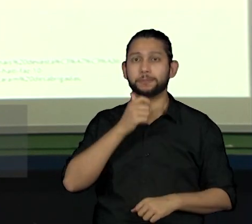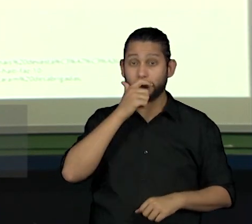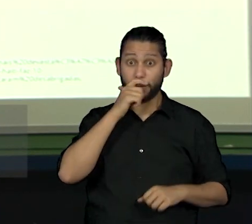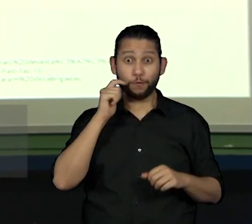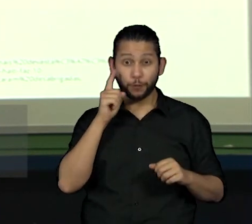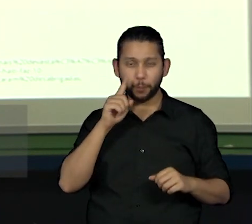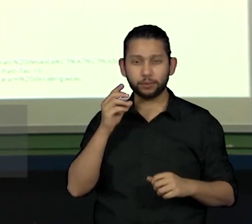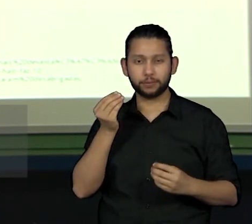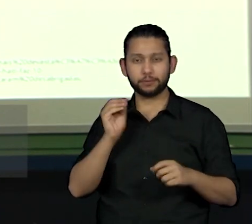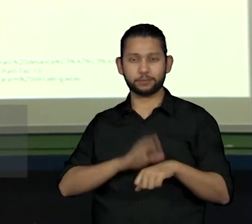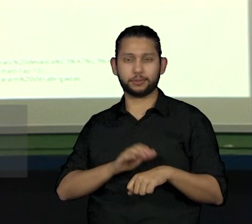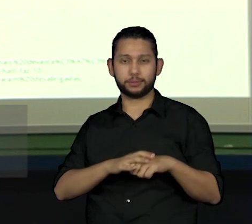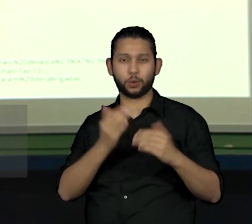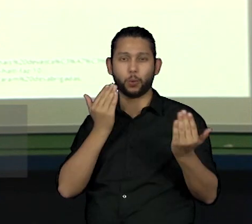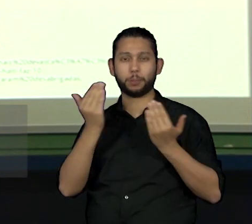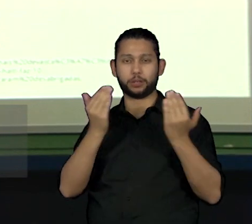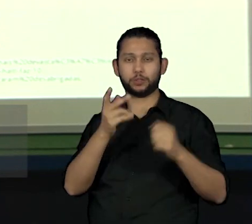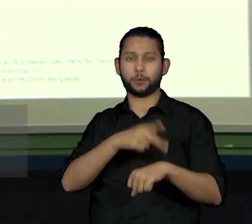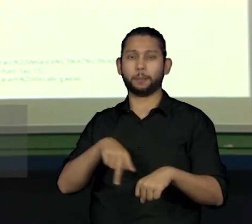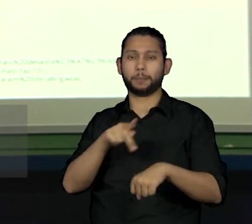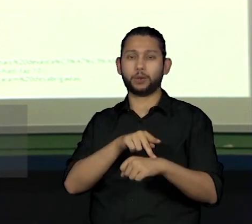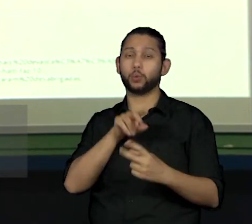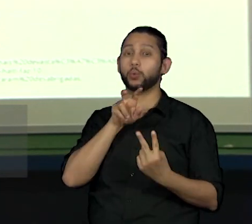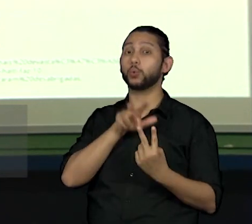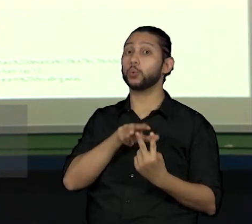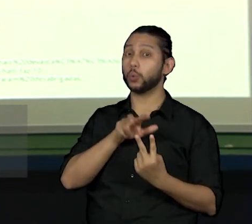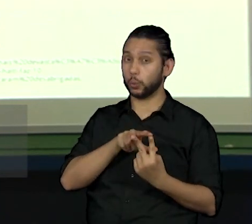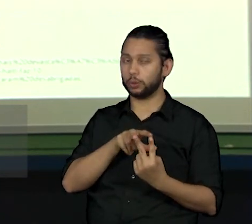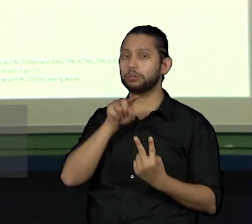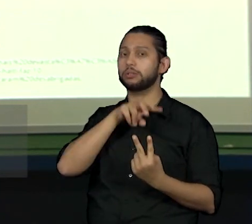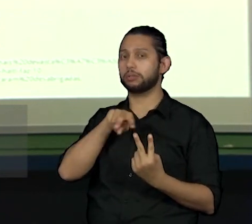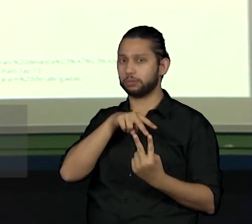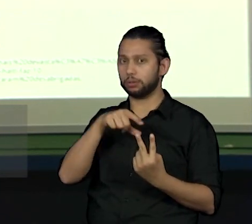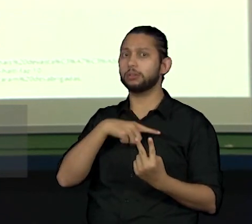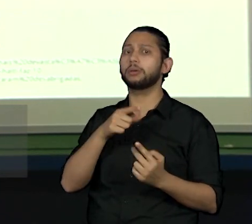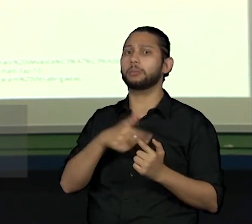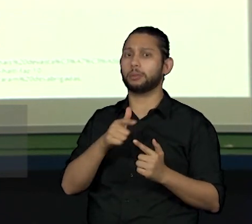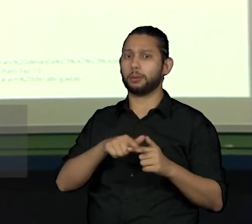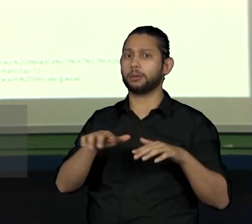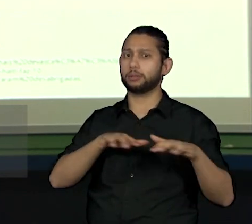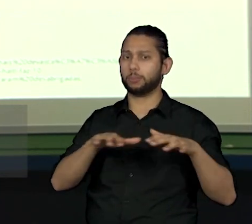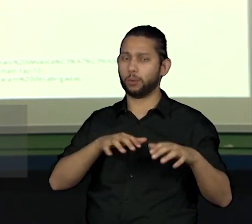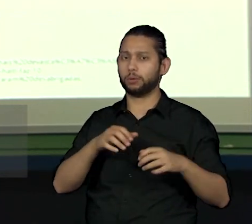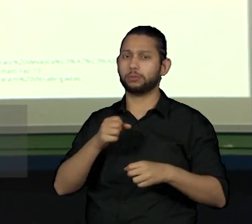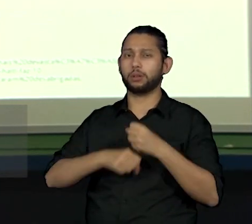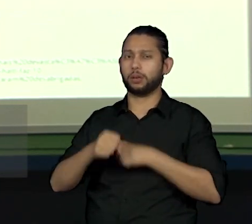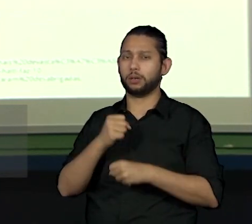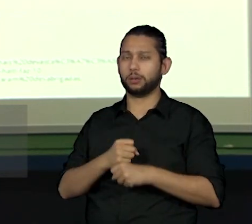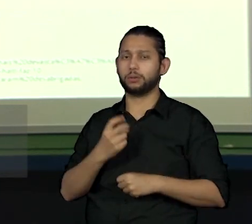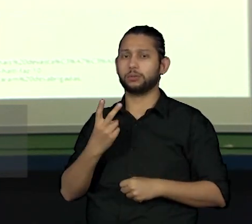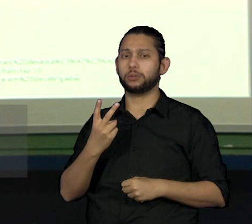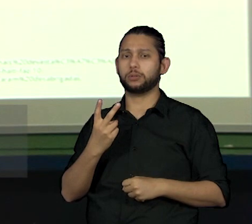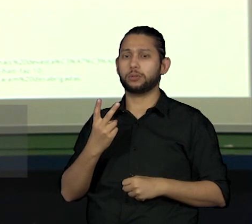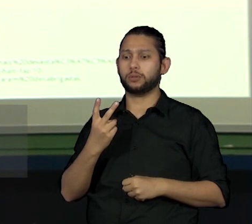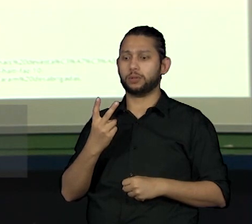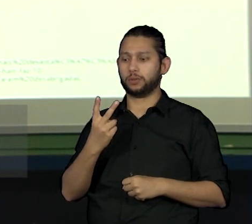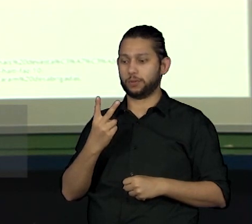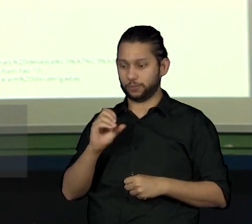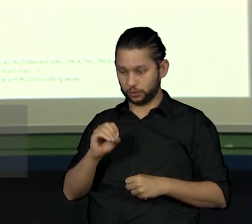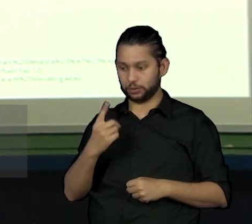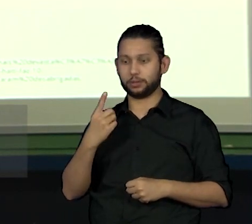Análise comparativa entre 2 países que foram atingidos por terremotos em 2010. O ano de 2010